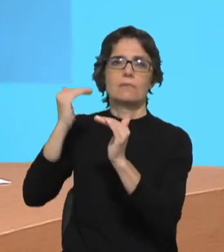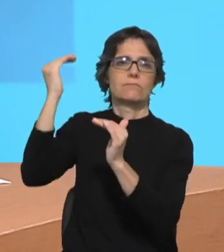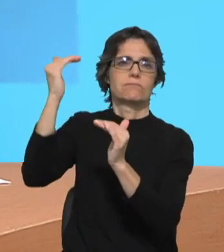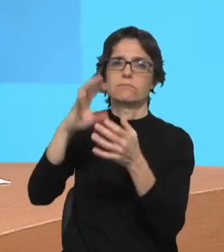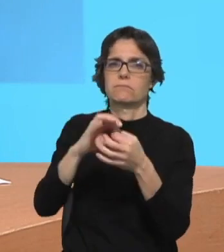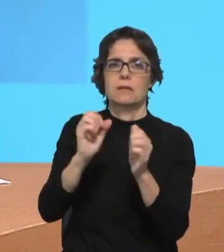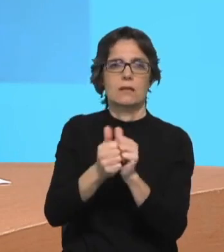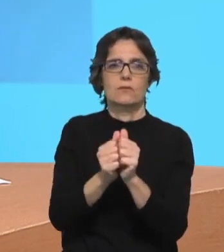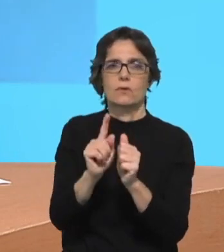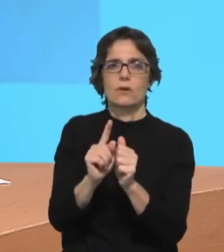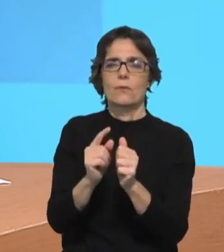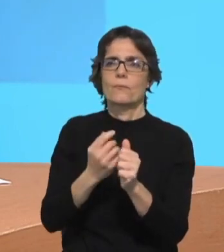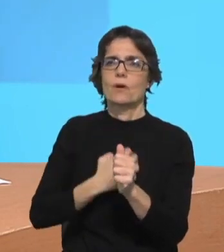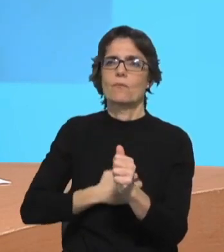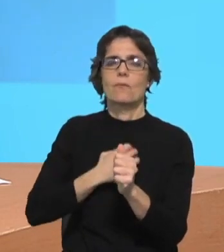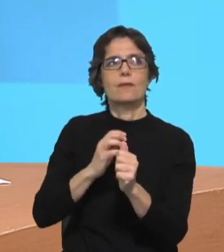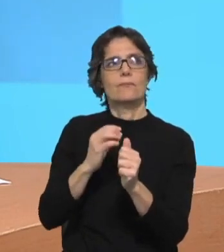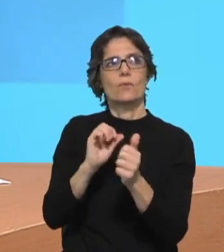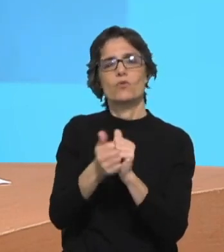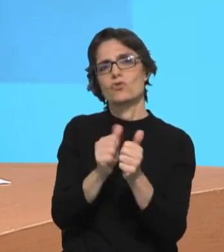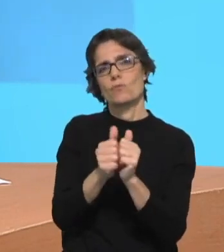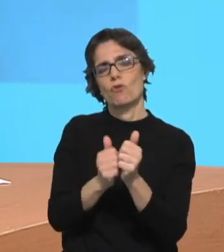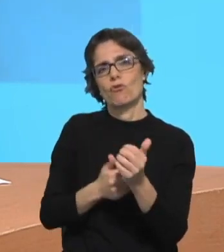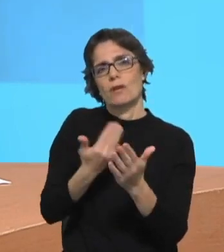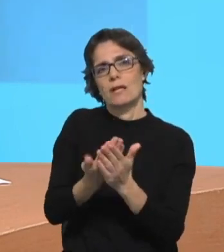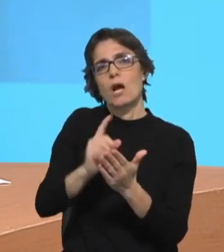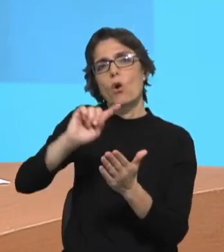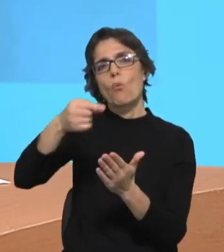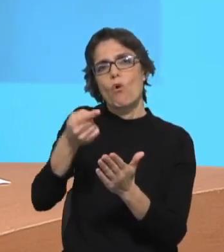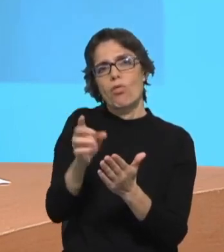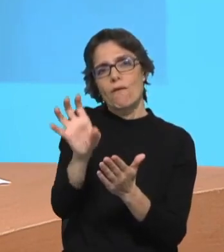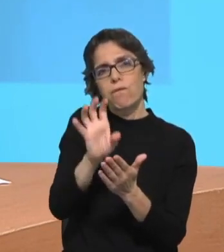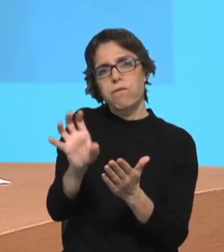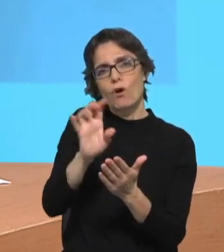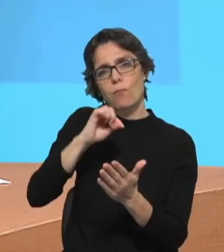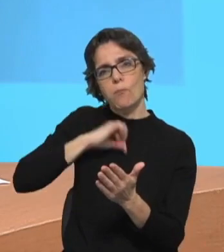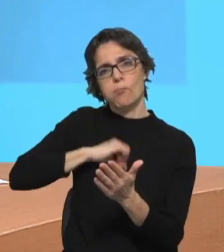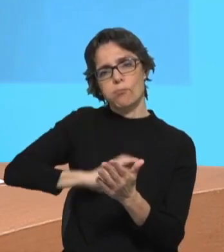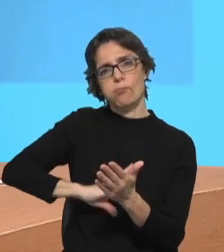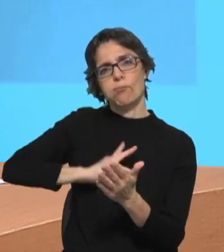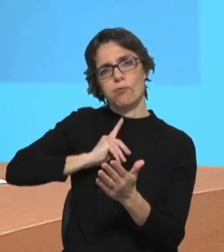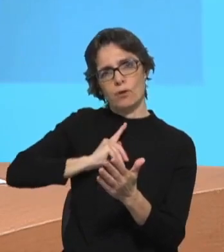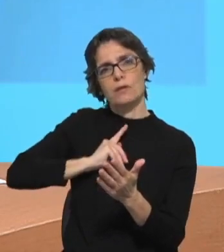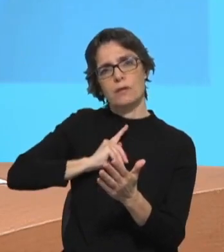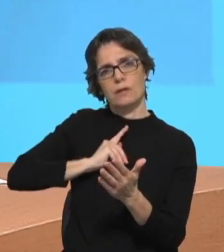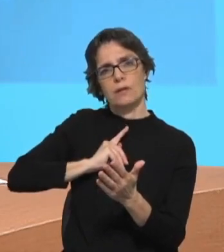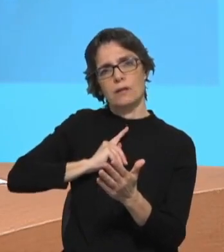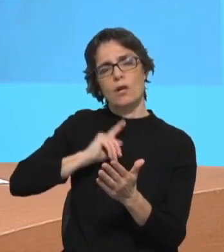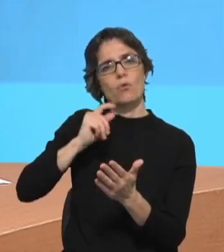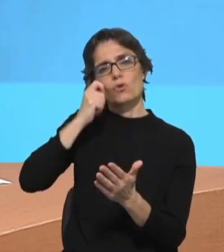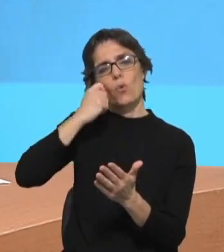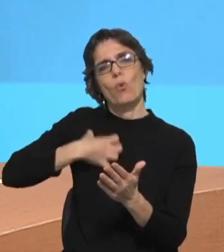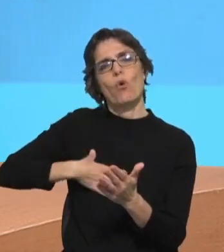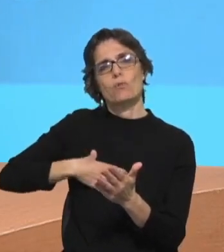há uma dimensão de transcendência no desporto que diz respeito essencialmente à transcendência de si, à superação, mas